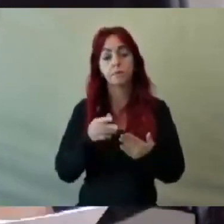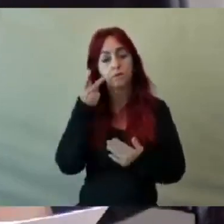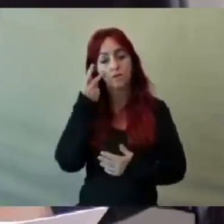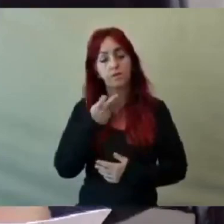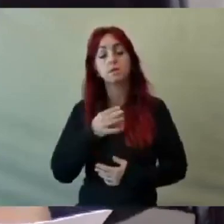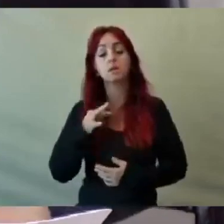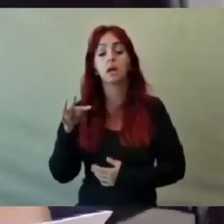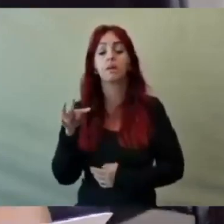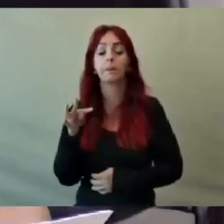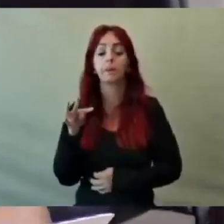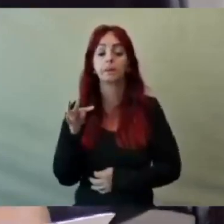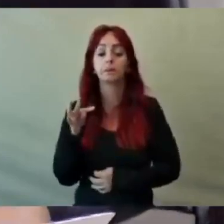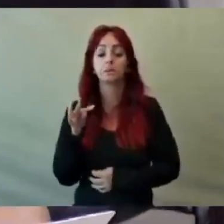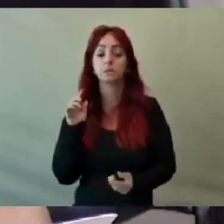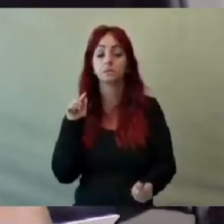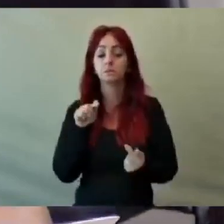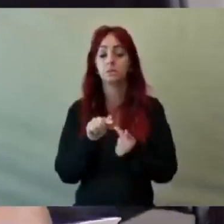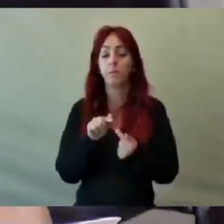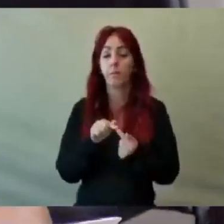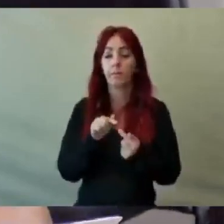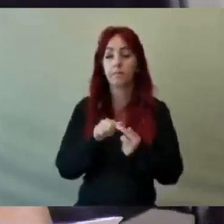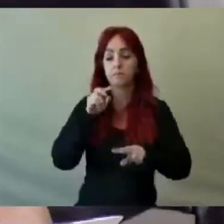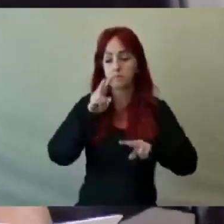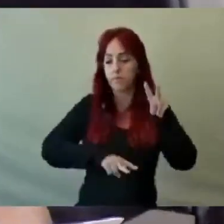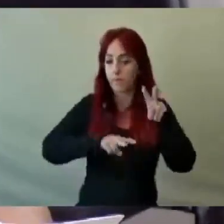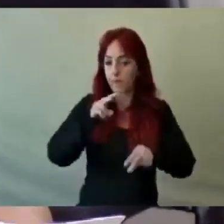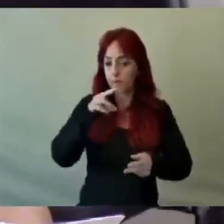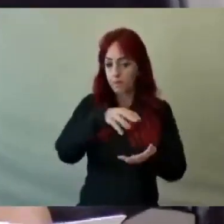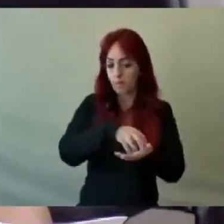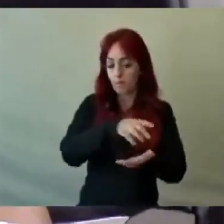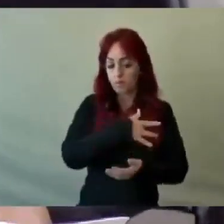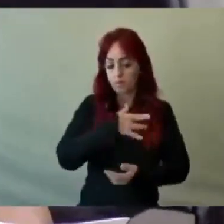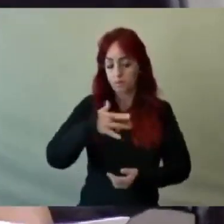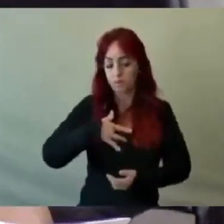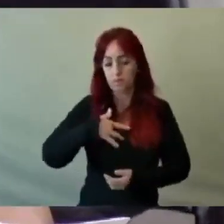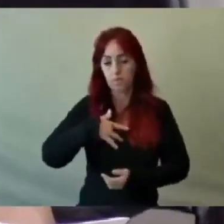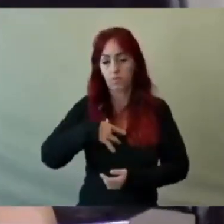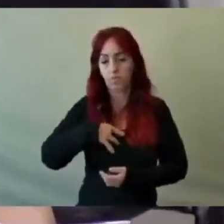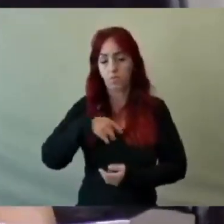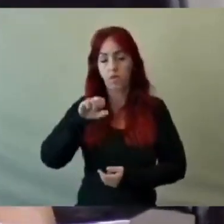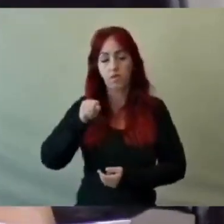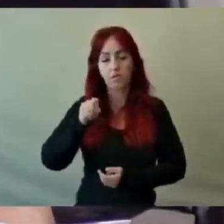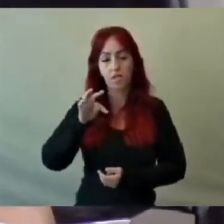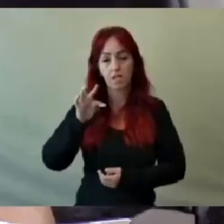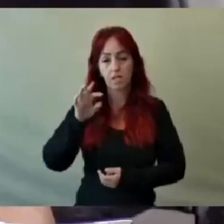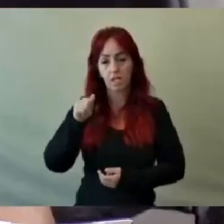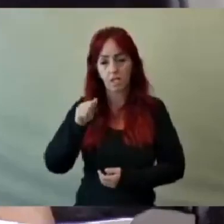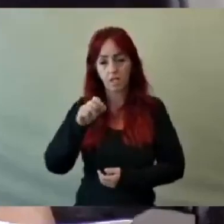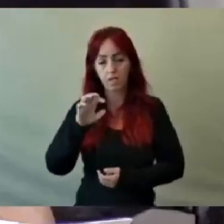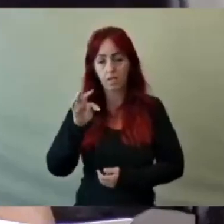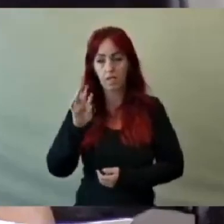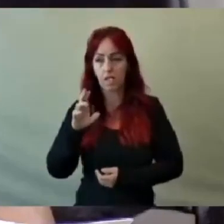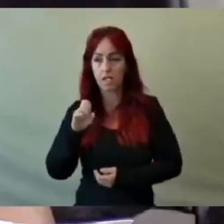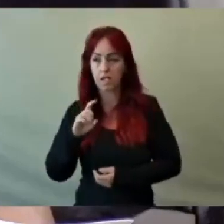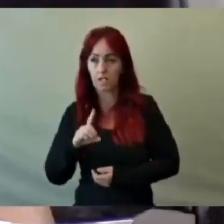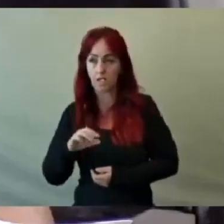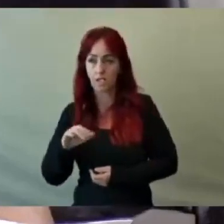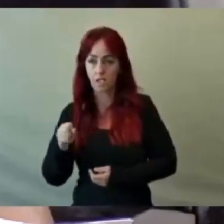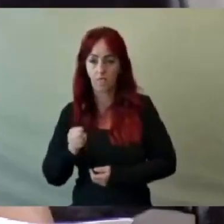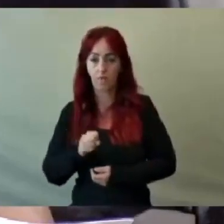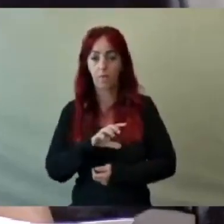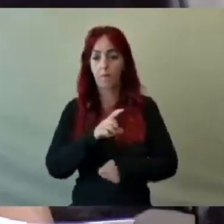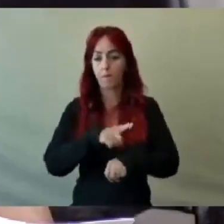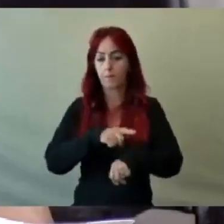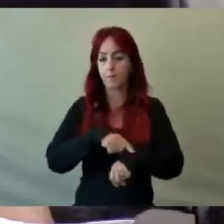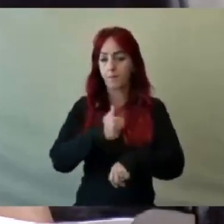finalidade é vistoriar o Centro de Saúde Santa Terezinha. A data, 24 de maio de 2024, horário 10h. Local, ponto